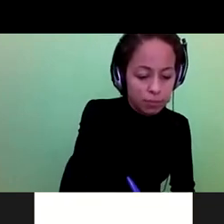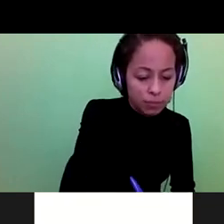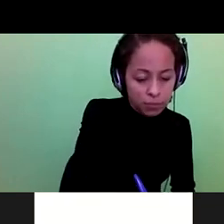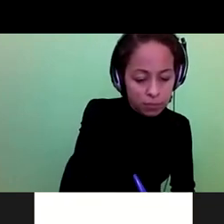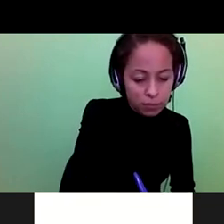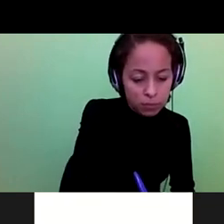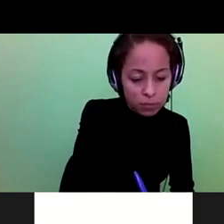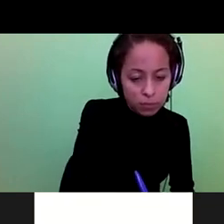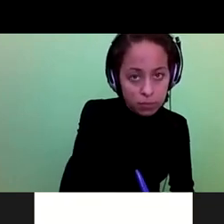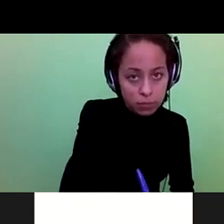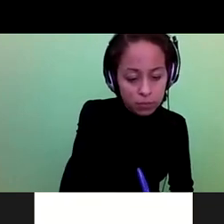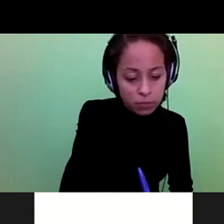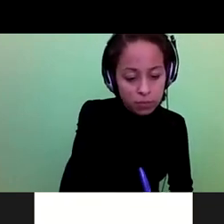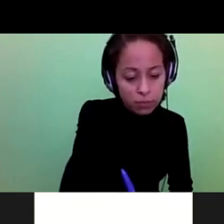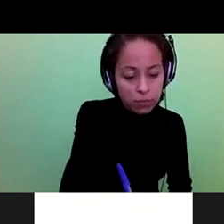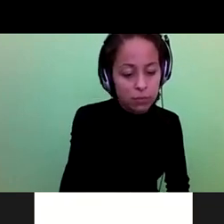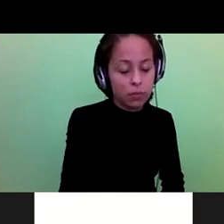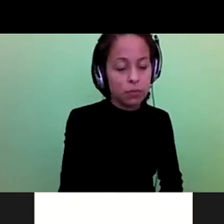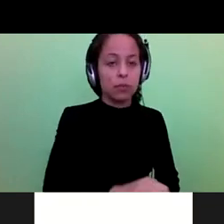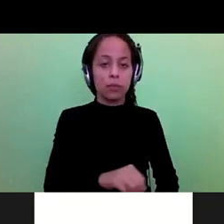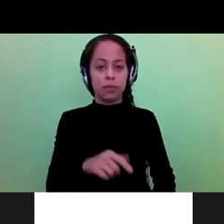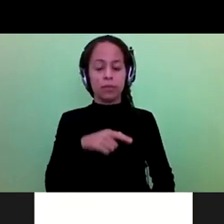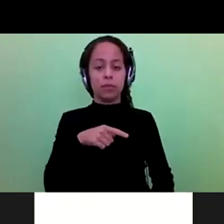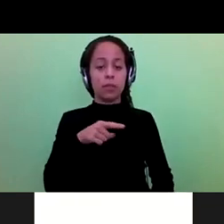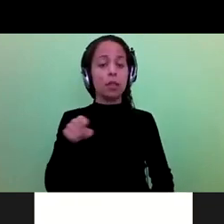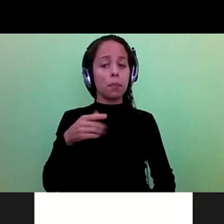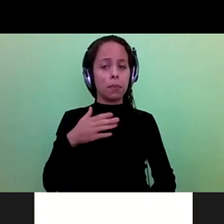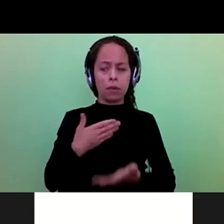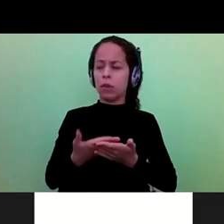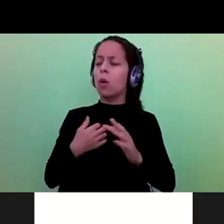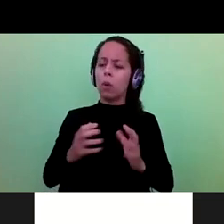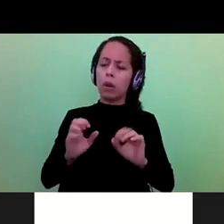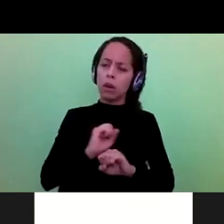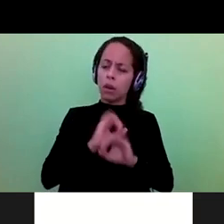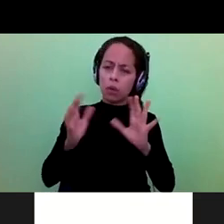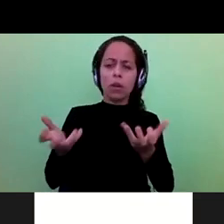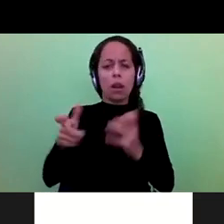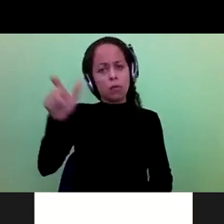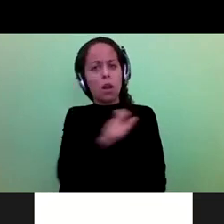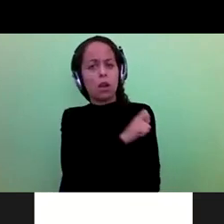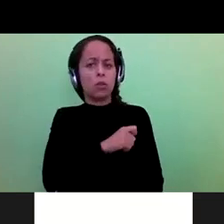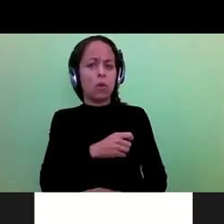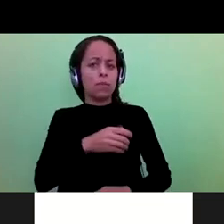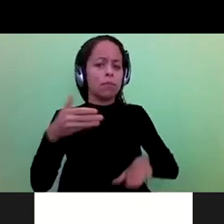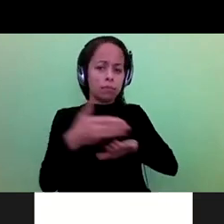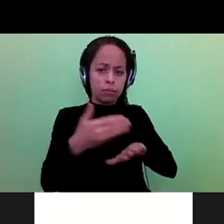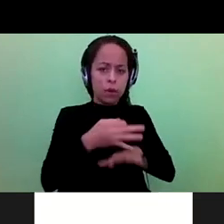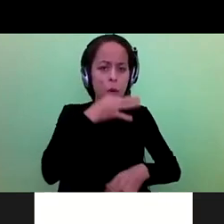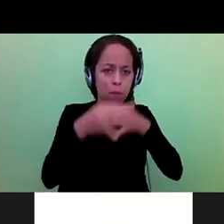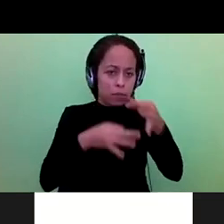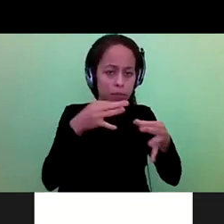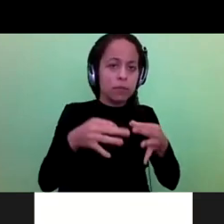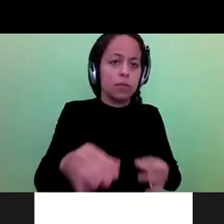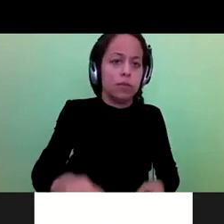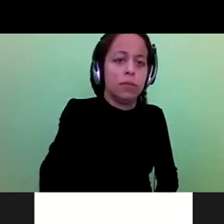participe, mas tem um momento da minha prática que ela é essencialmente expositiva.